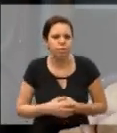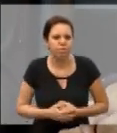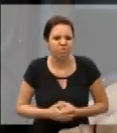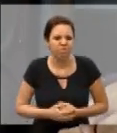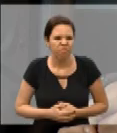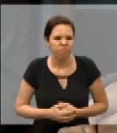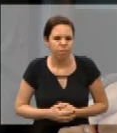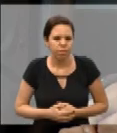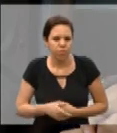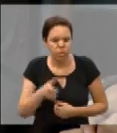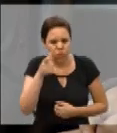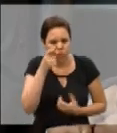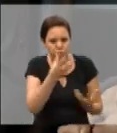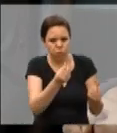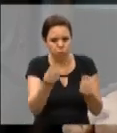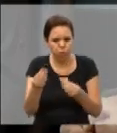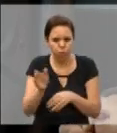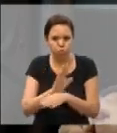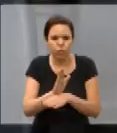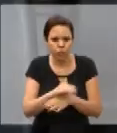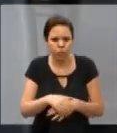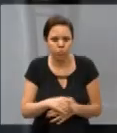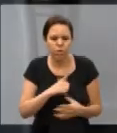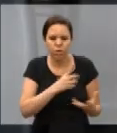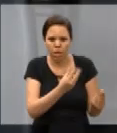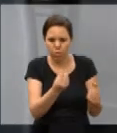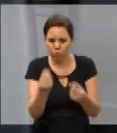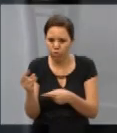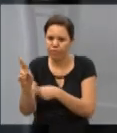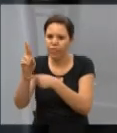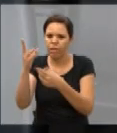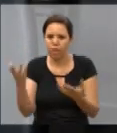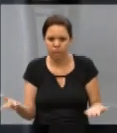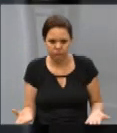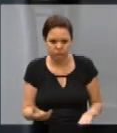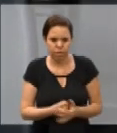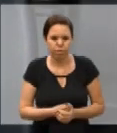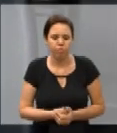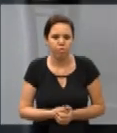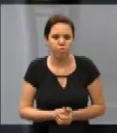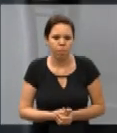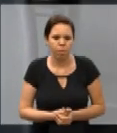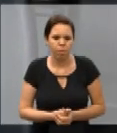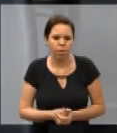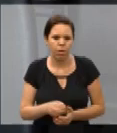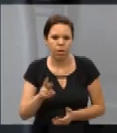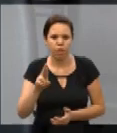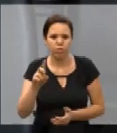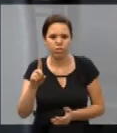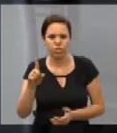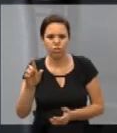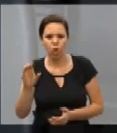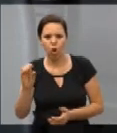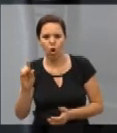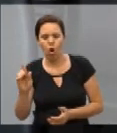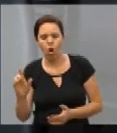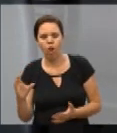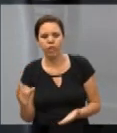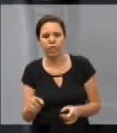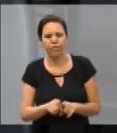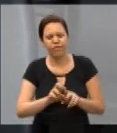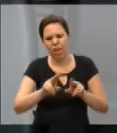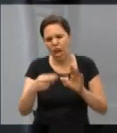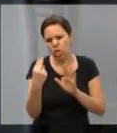e assiste muitos filmes, né? Tem muitas referências, as referências de Hitchcock. Hitchcock, ele usou muito